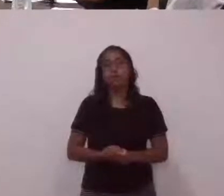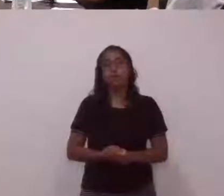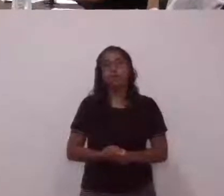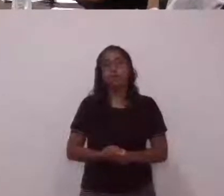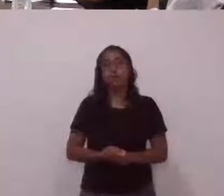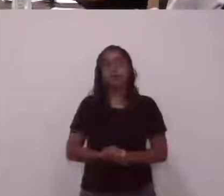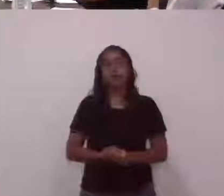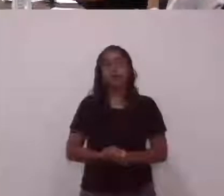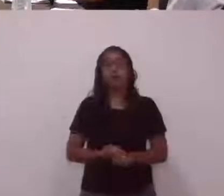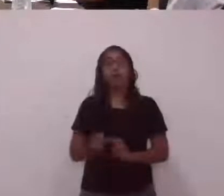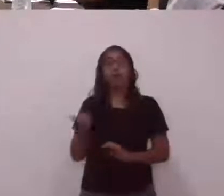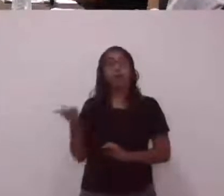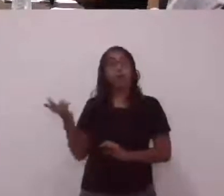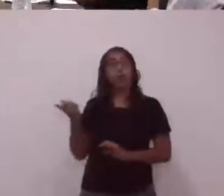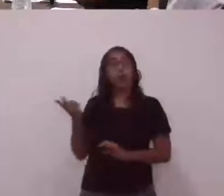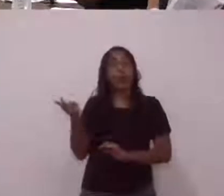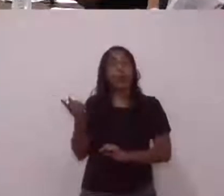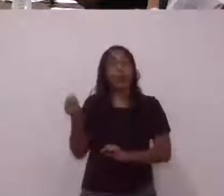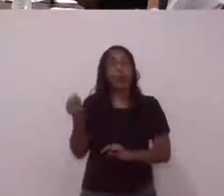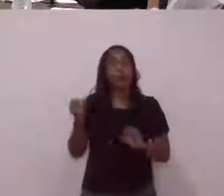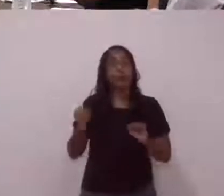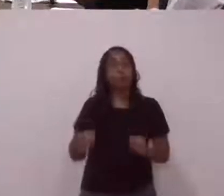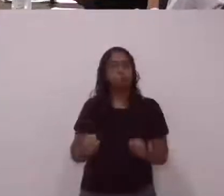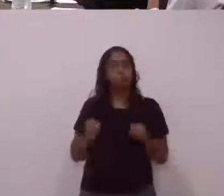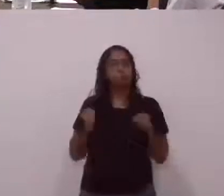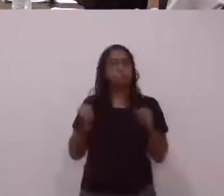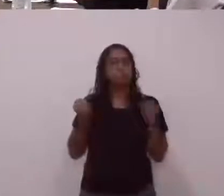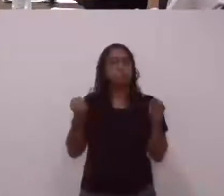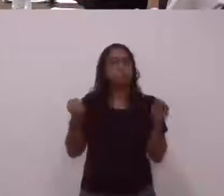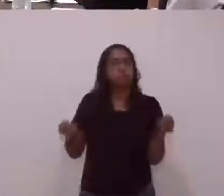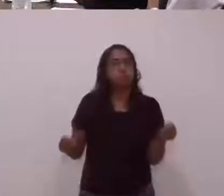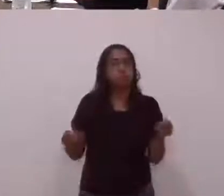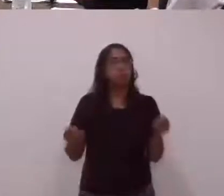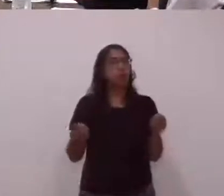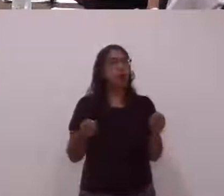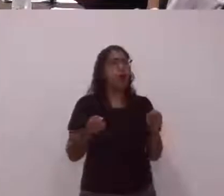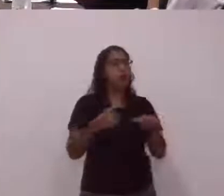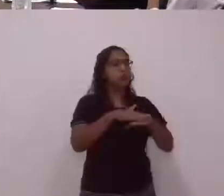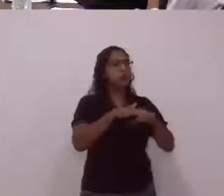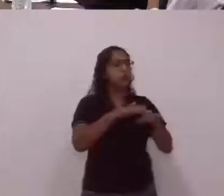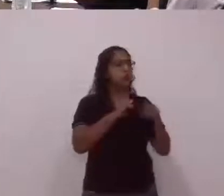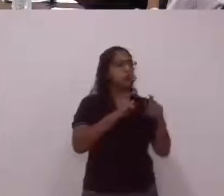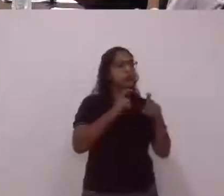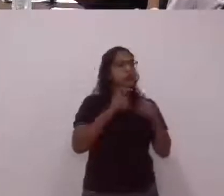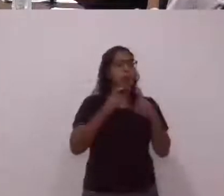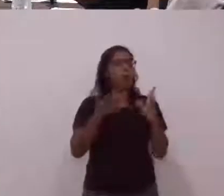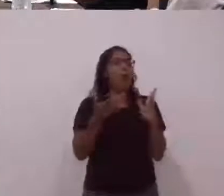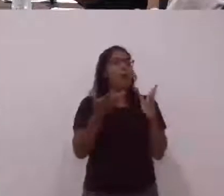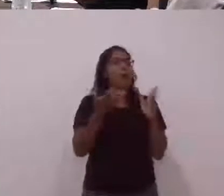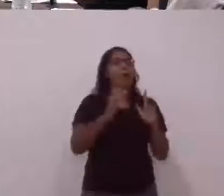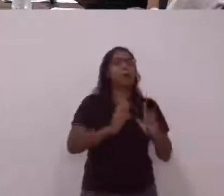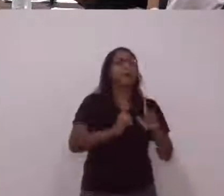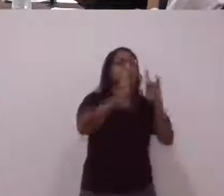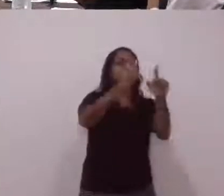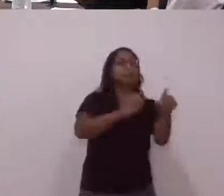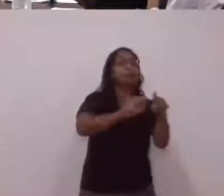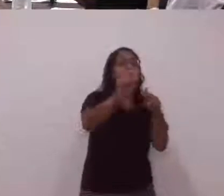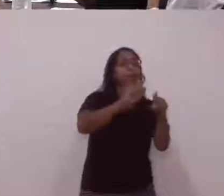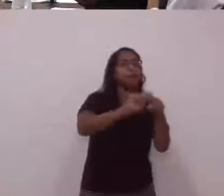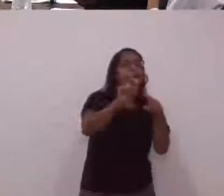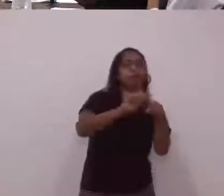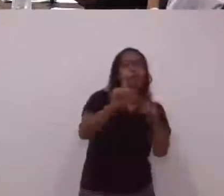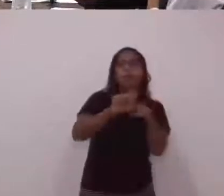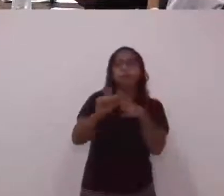demandados se engajaram pessoalmente em todas as negociações para alocar imóvel para a PM, agindo com